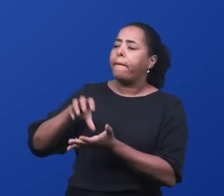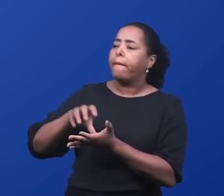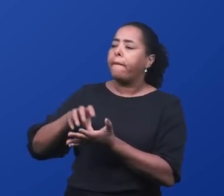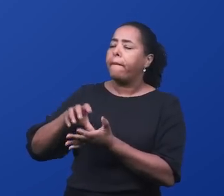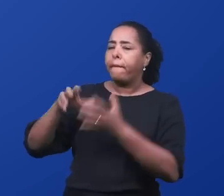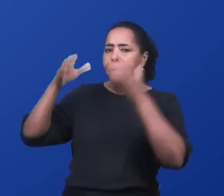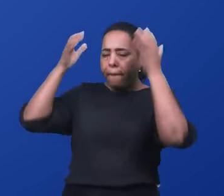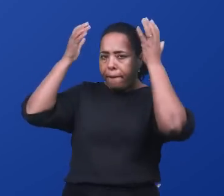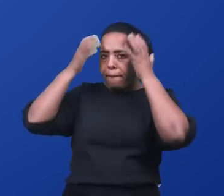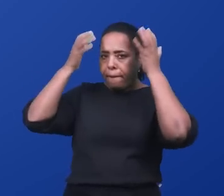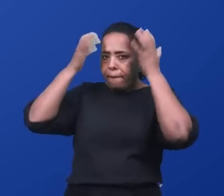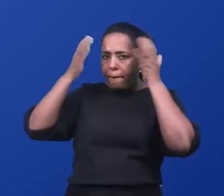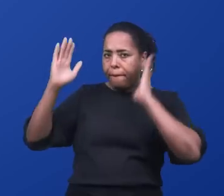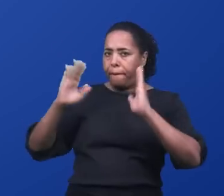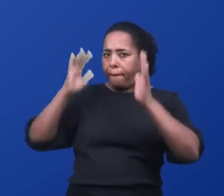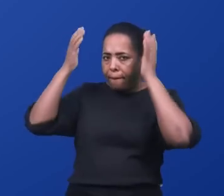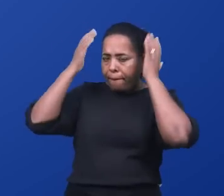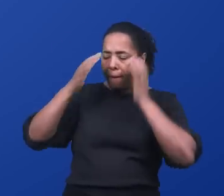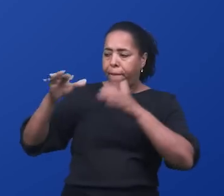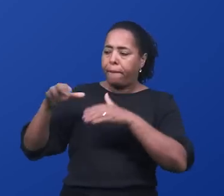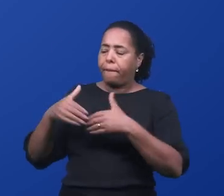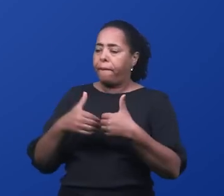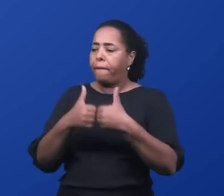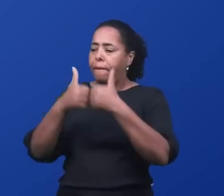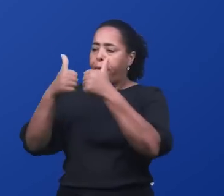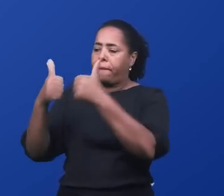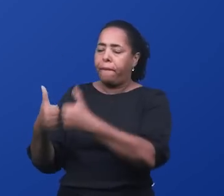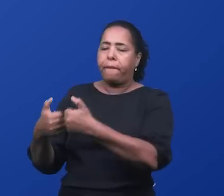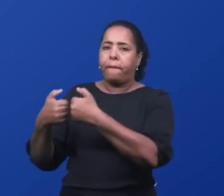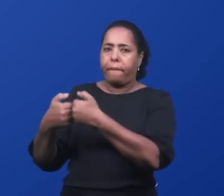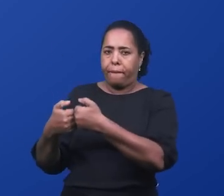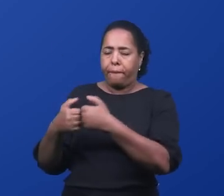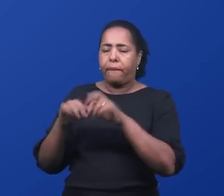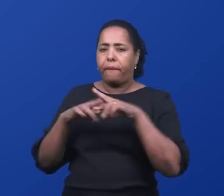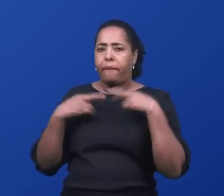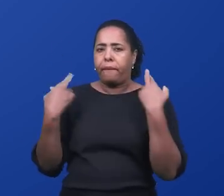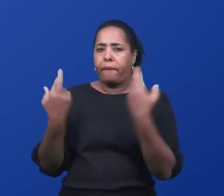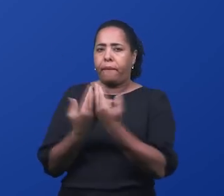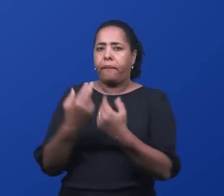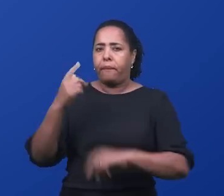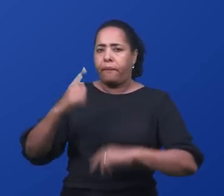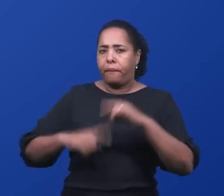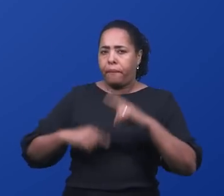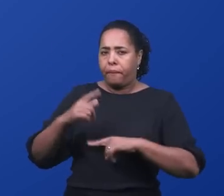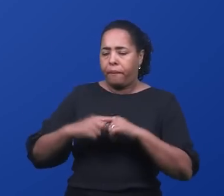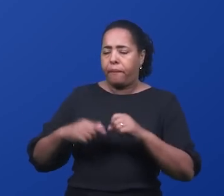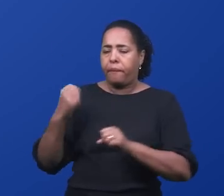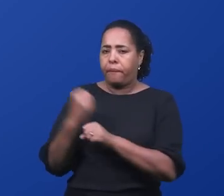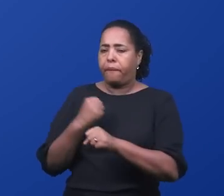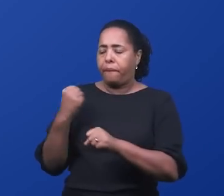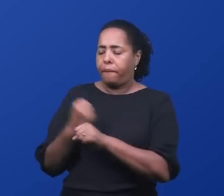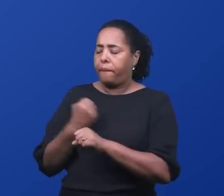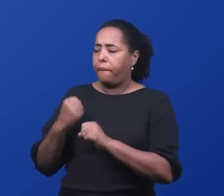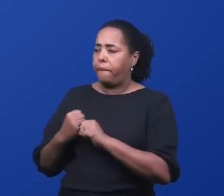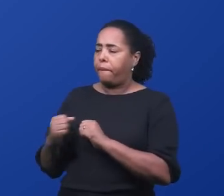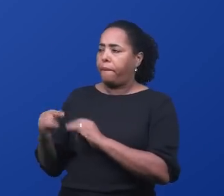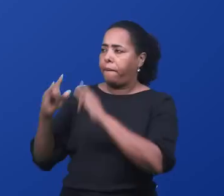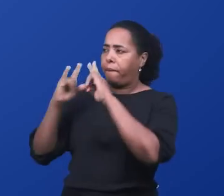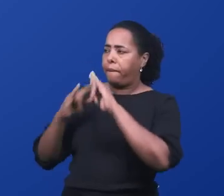reinado, trouxe a arca, ele reuniu materiais para a construção do